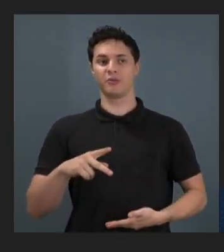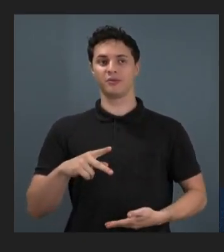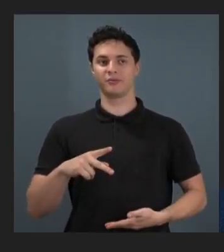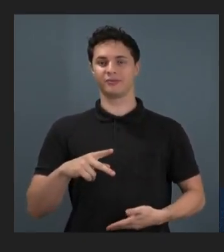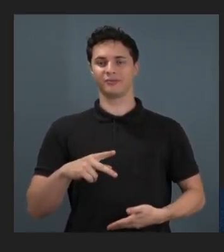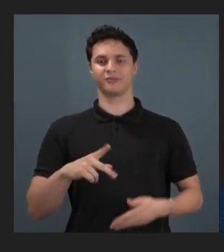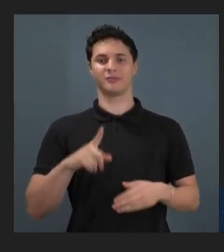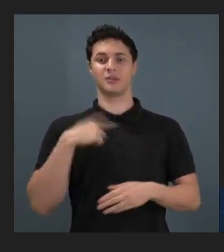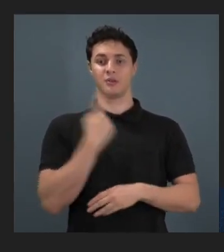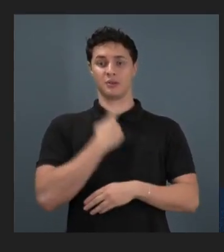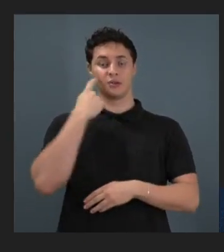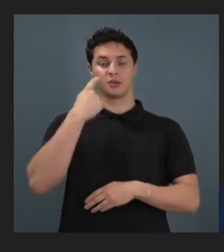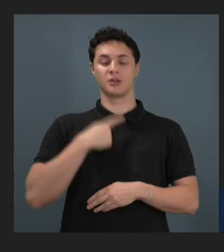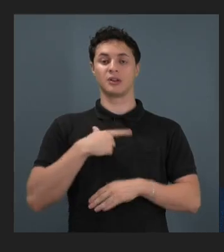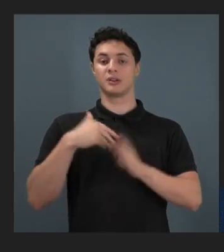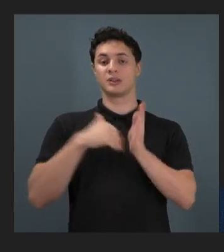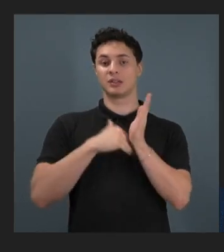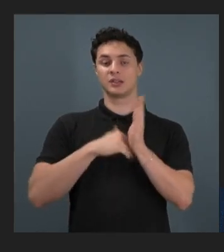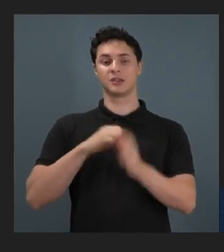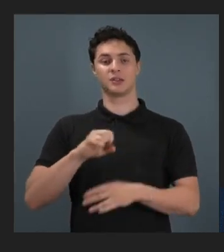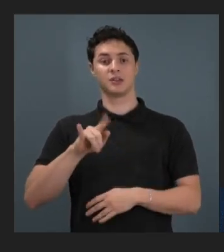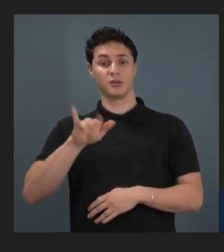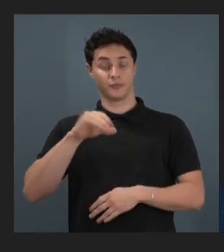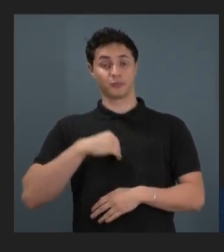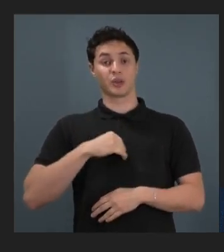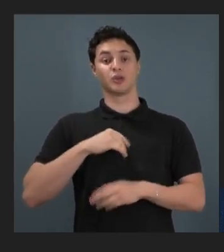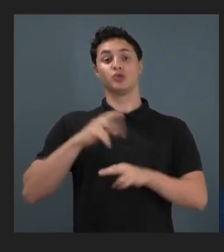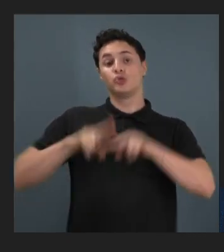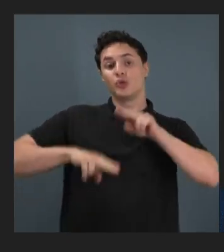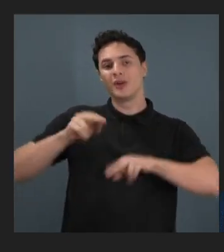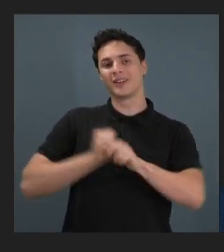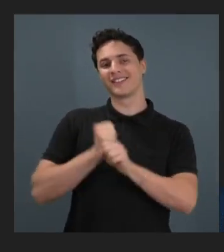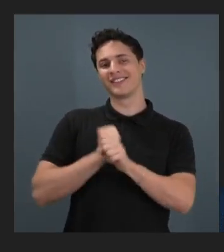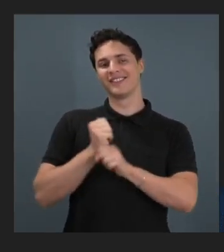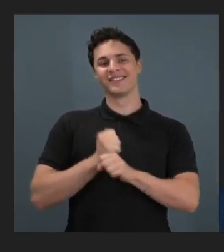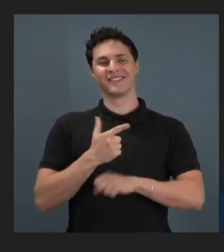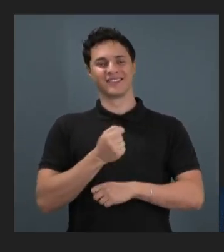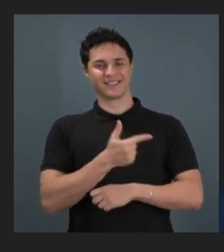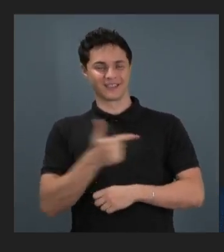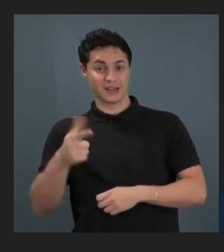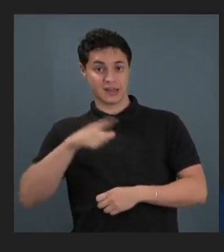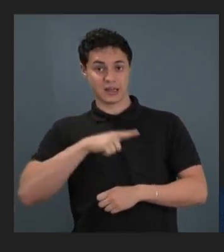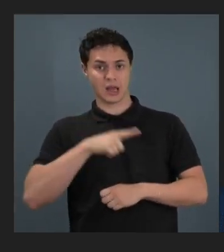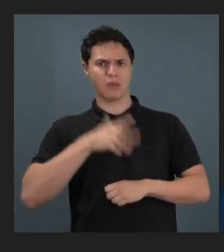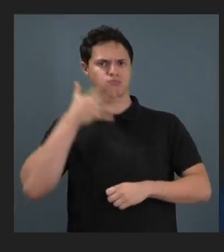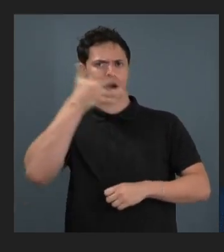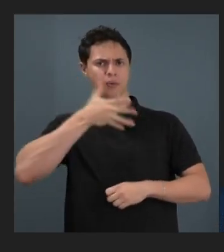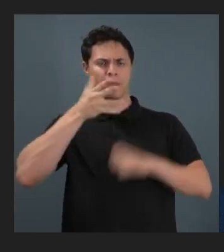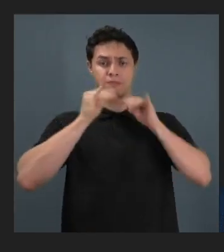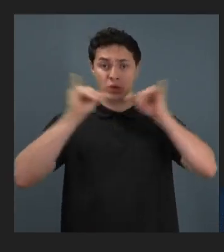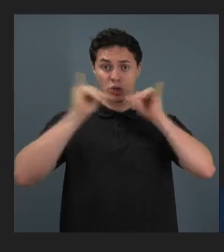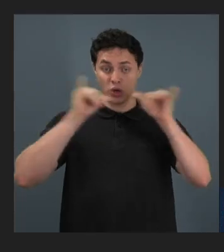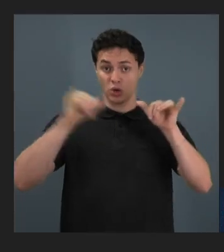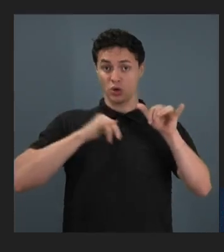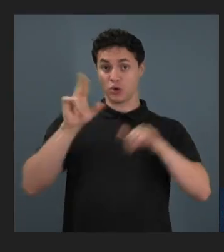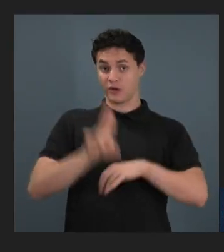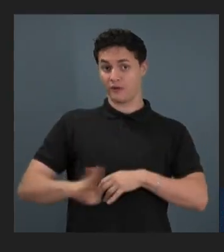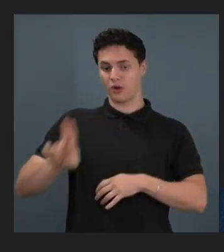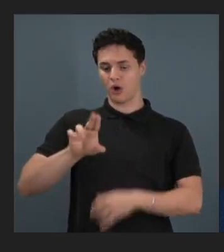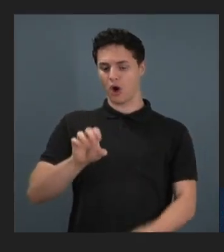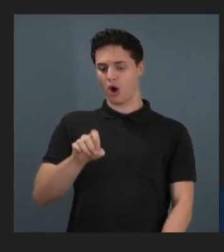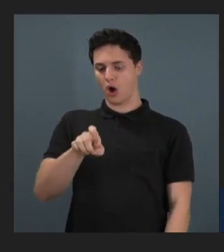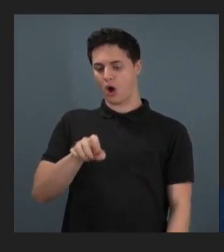ministro. Em junho de 2022, ao fazer uma palestra na Universidade de Oxford,